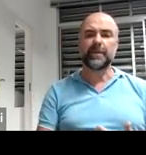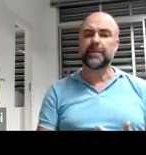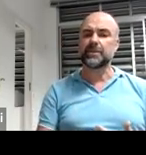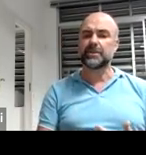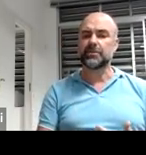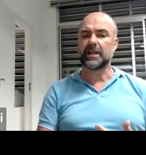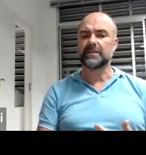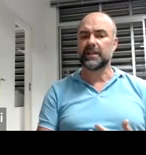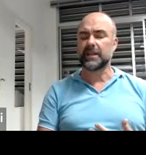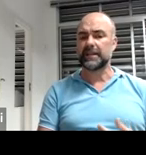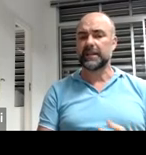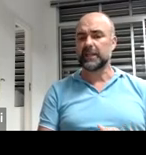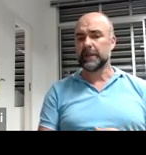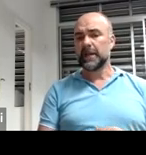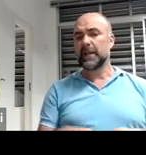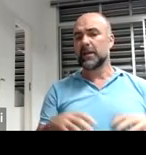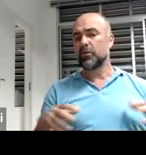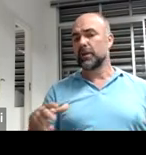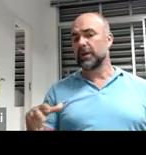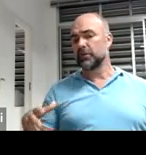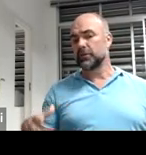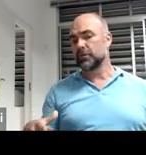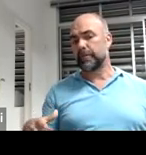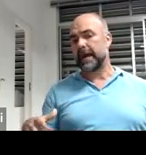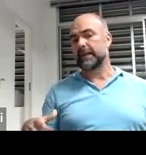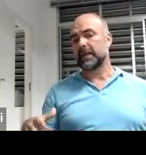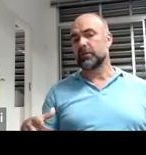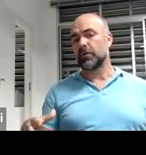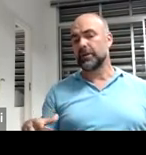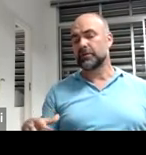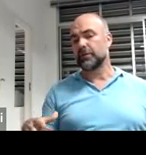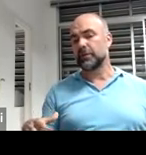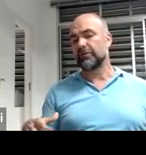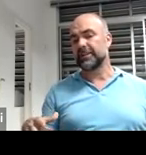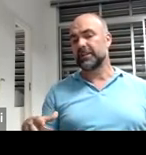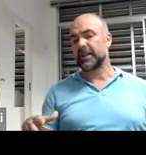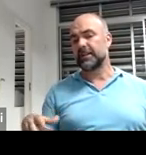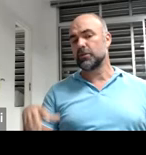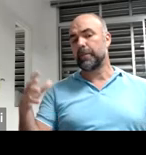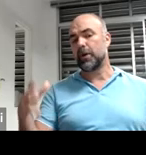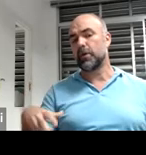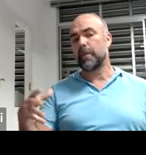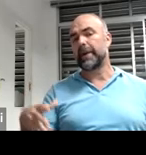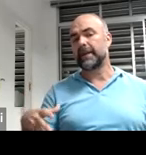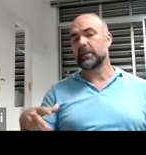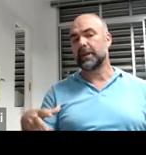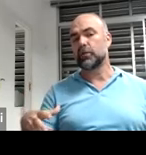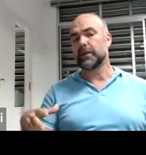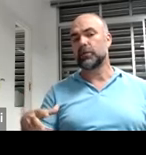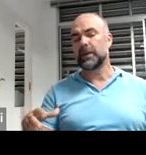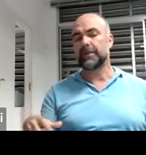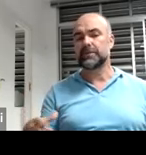Fundação de Amparo à Pesquisa do Estado de Santa Catarina, inauguramos o Parque Tecnológico em 93 e o PRO e o prédio